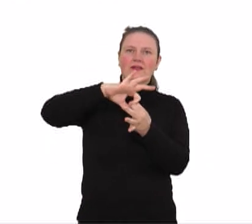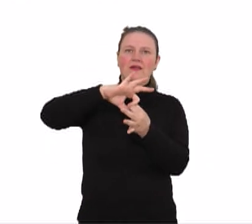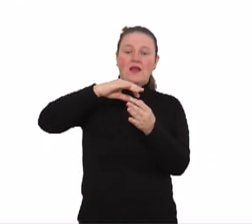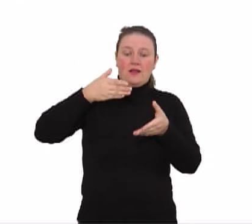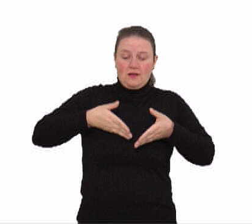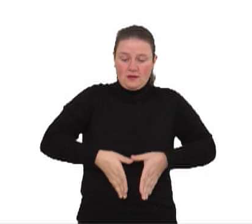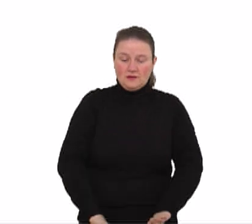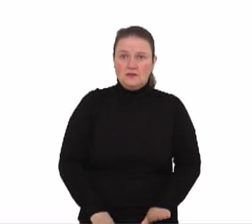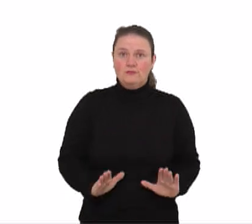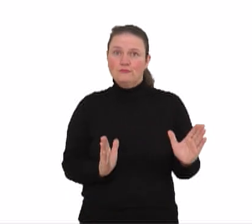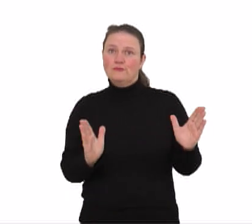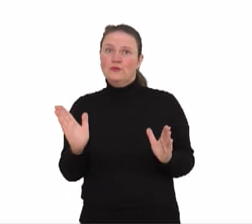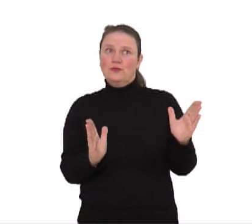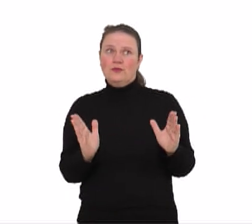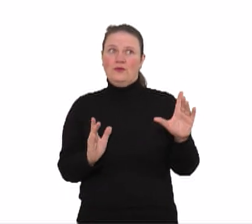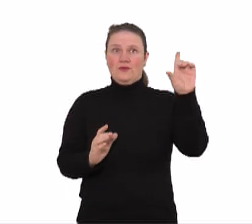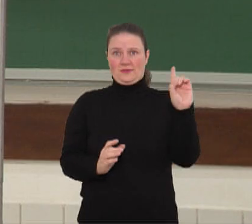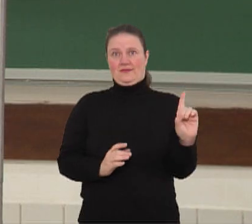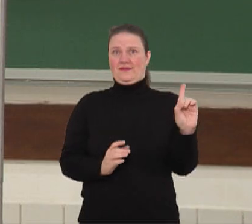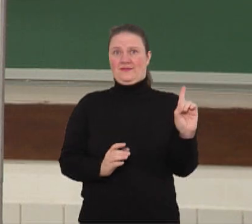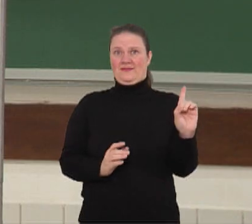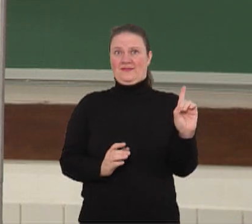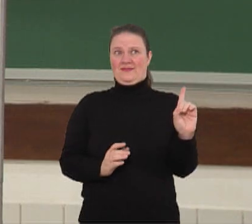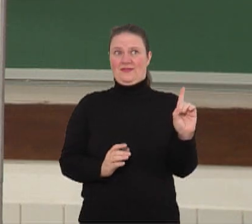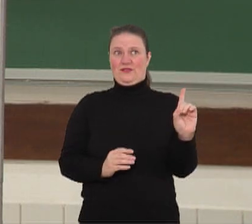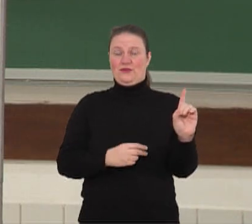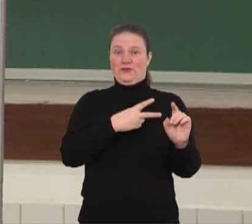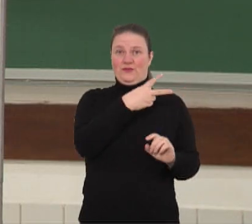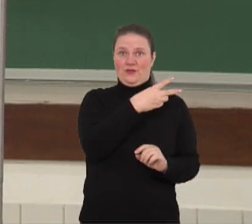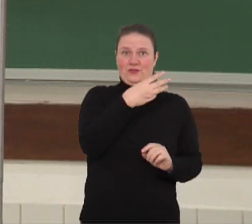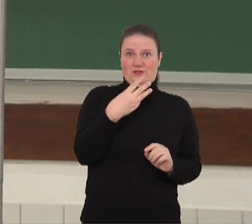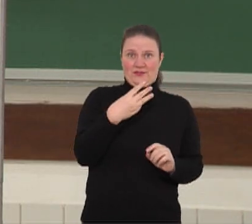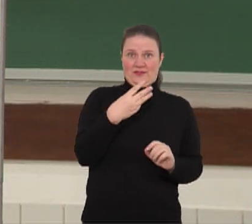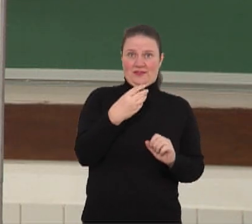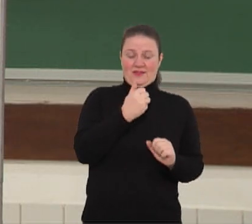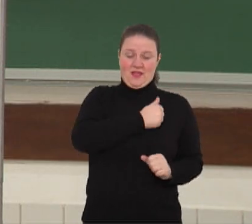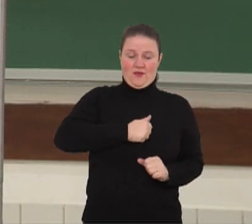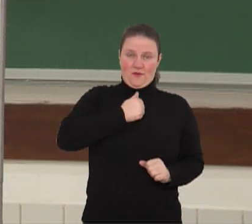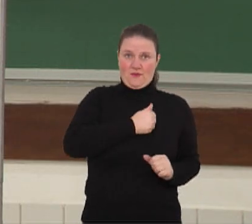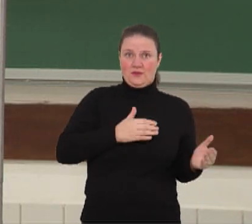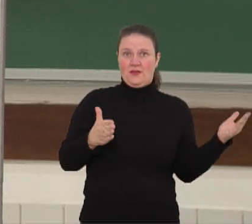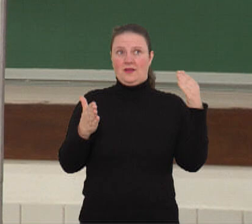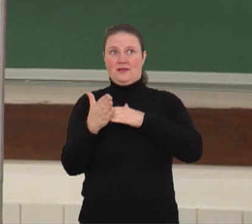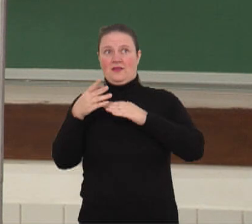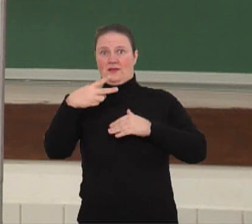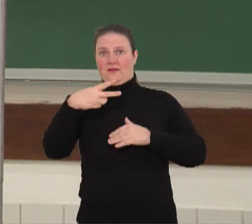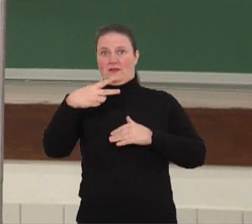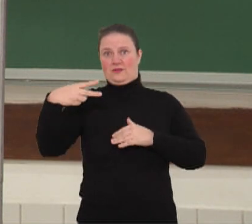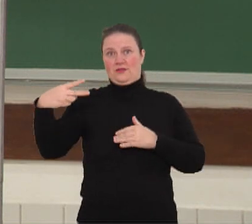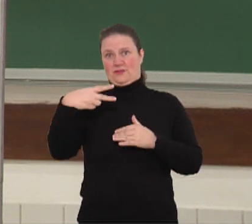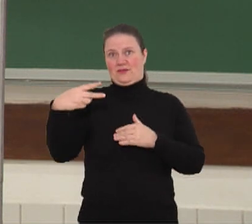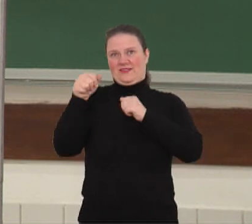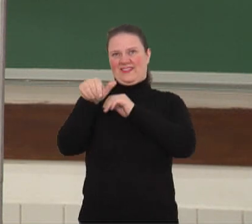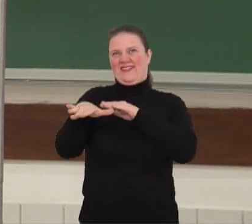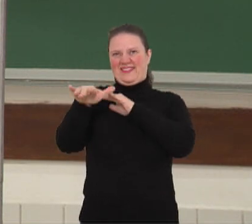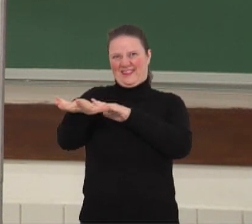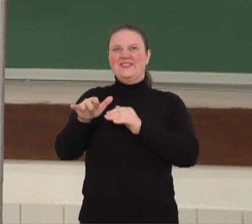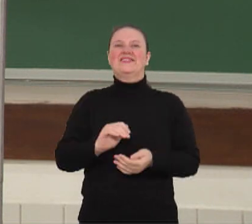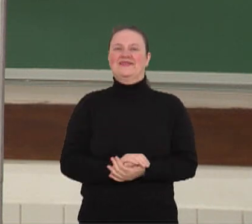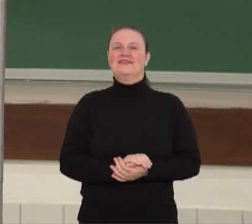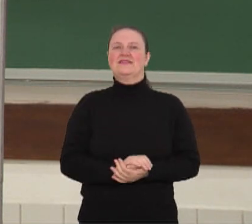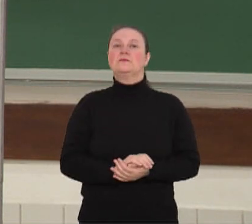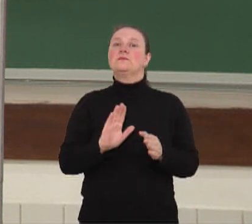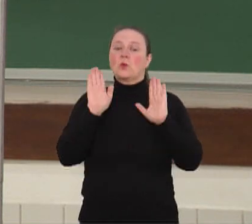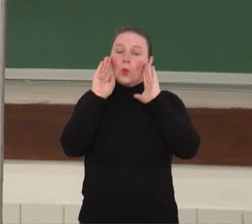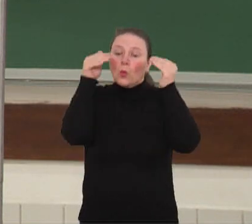período. As outras certezas seriam astrológicas. E o nosso foco de hoje é astronomia. Mas tem